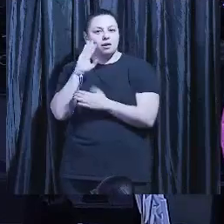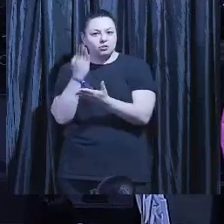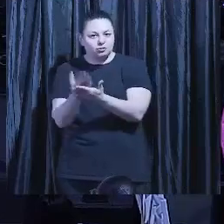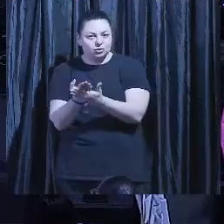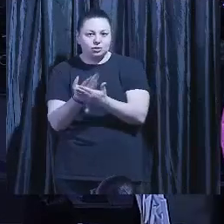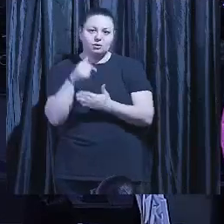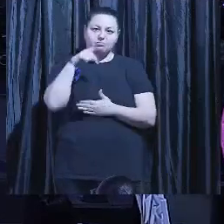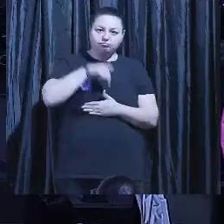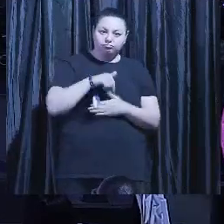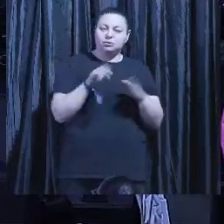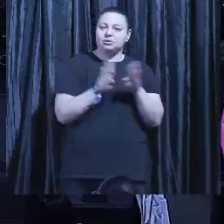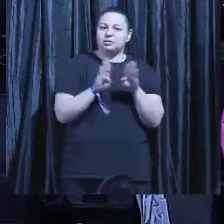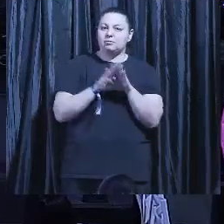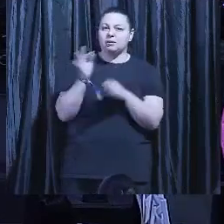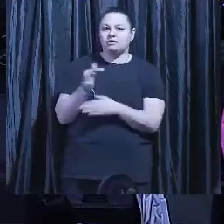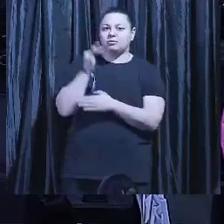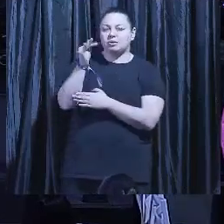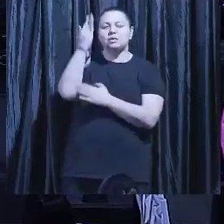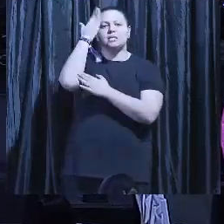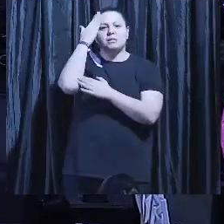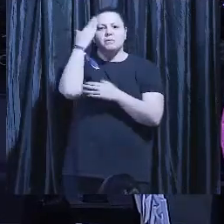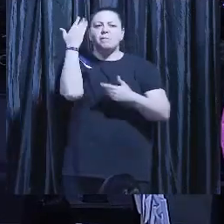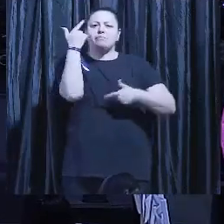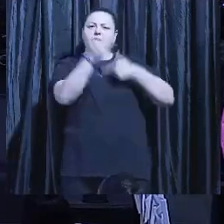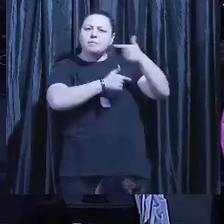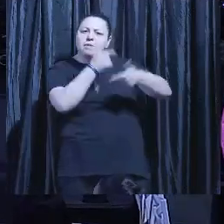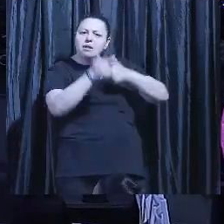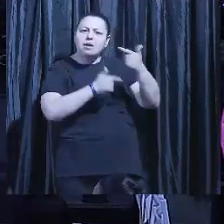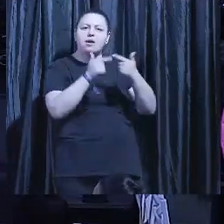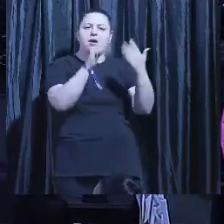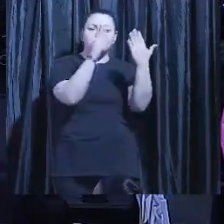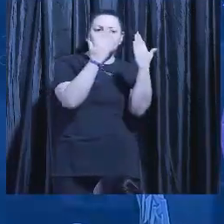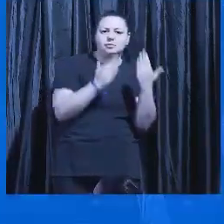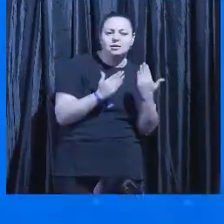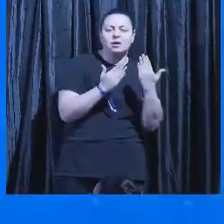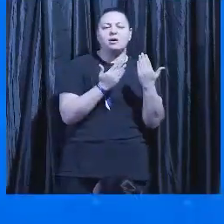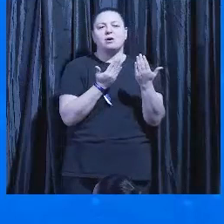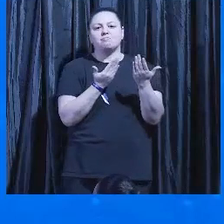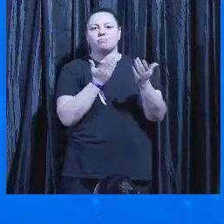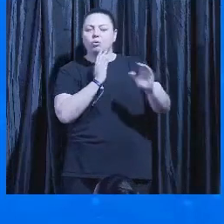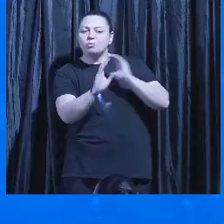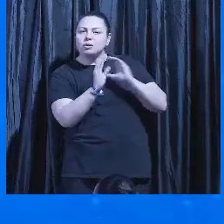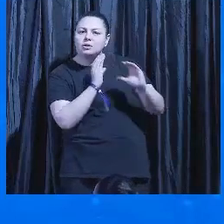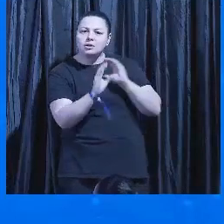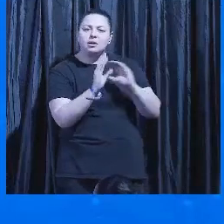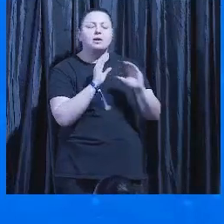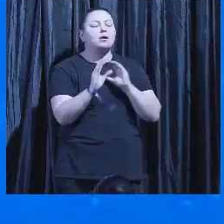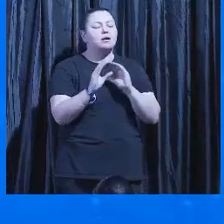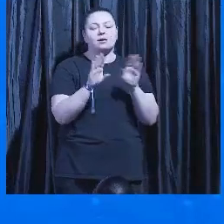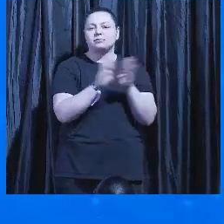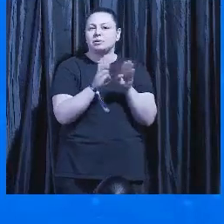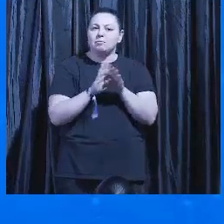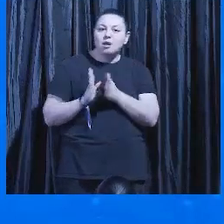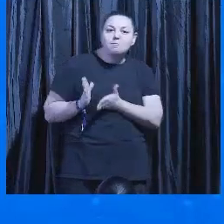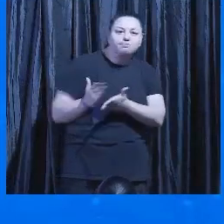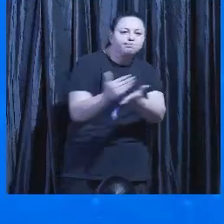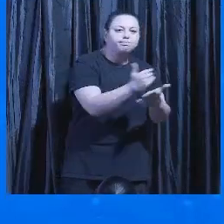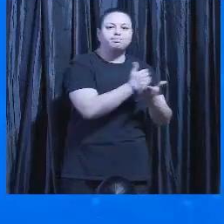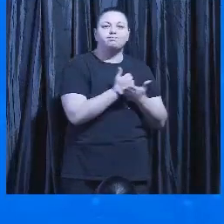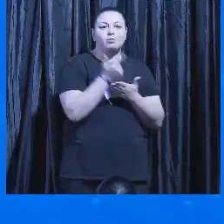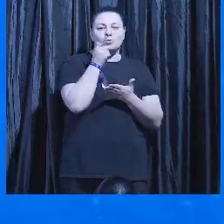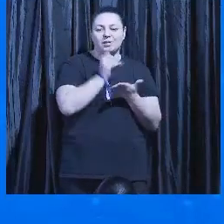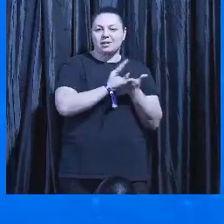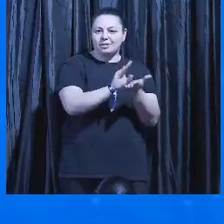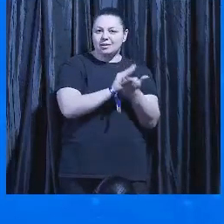Seja saber trabalhar, analisar, se comunicar, né, e, enfim, colher dados, mas